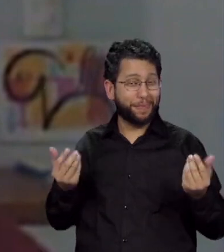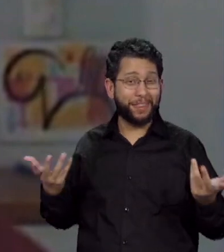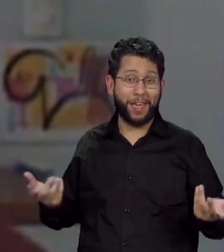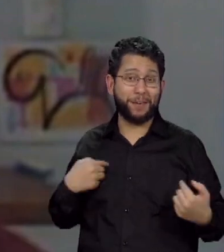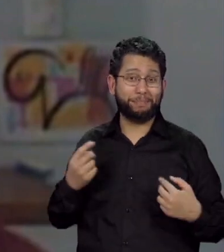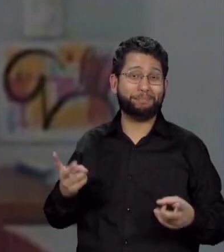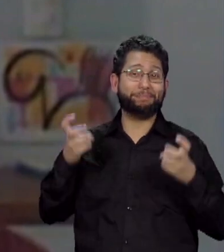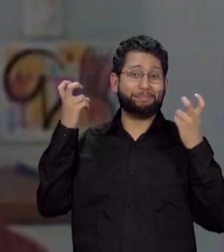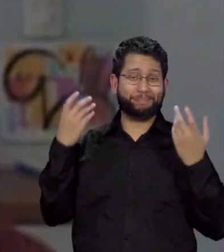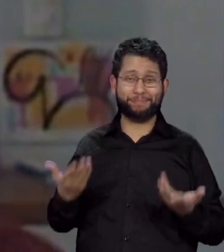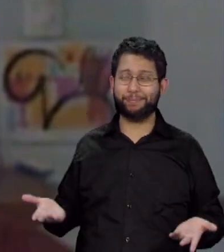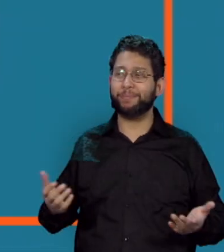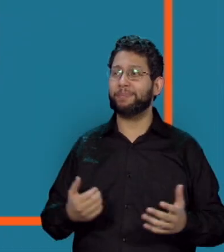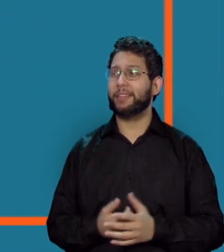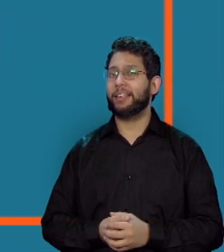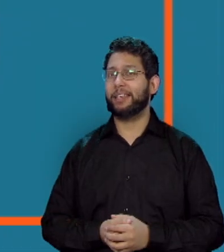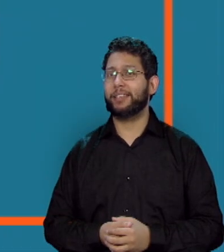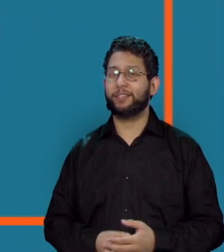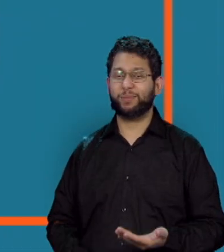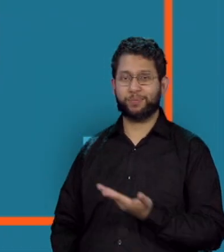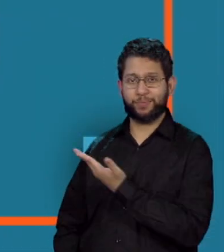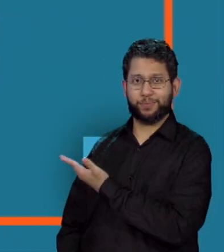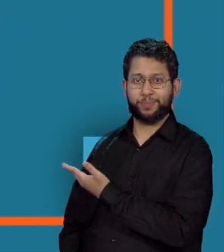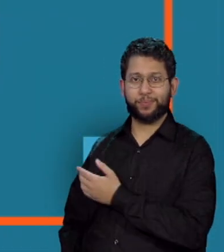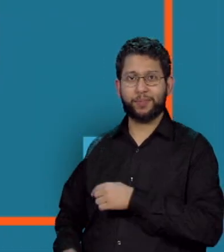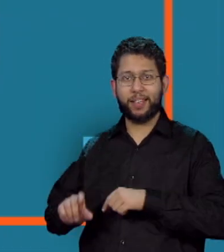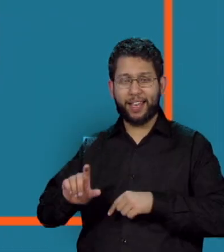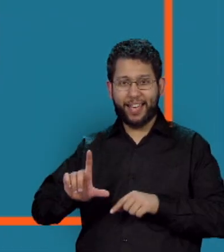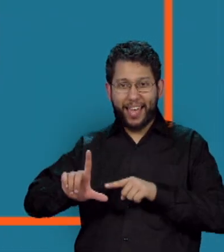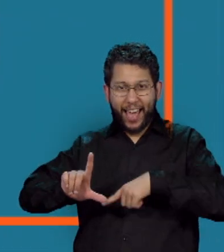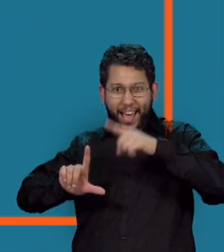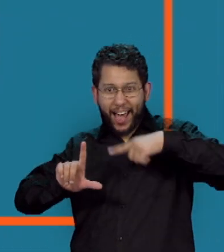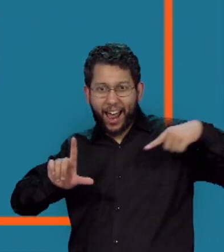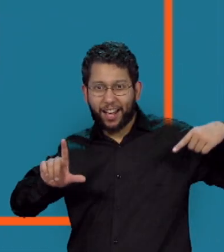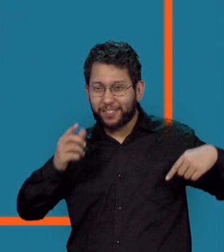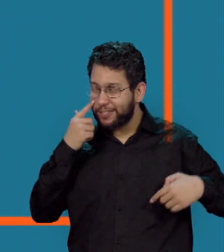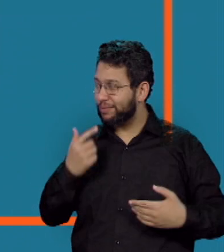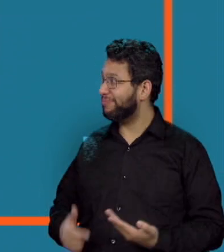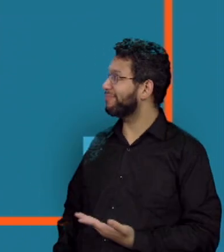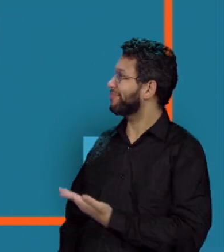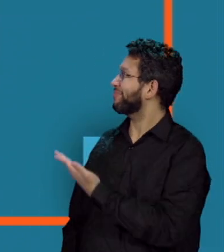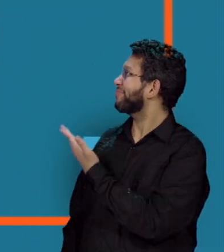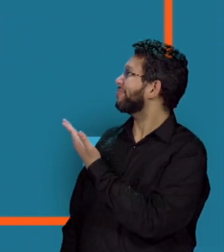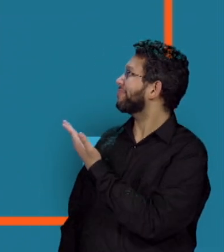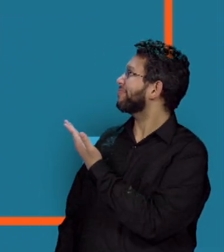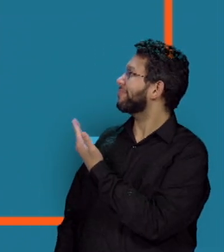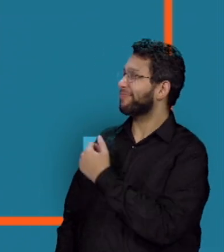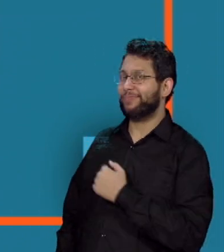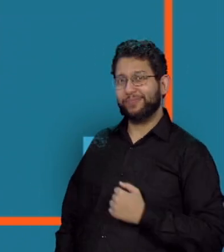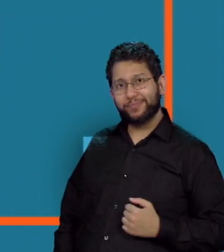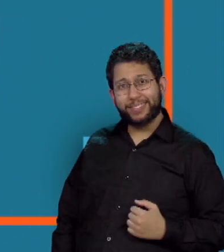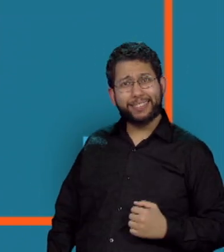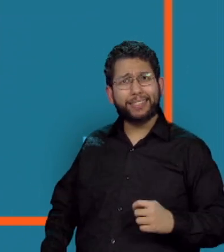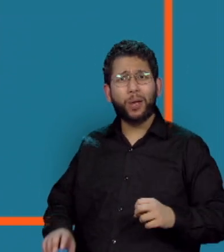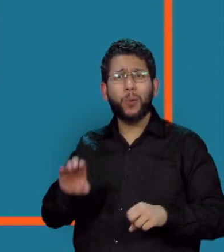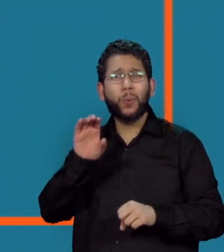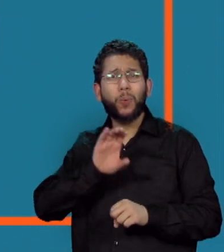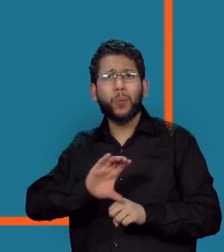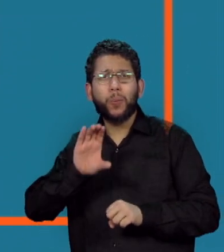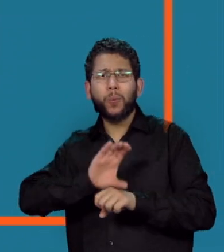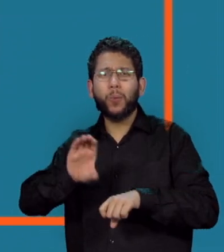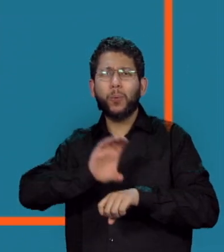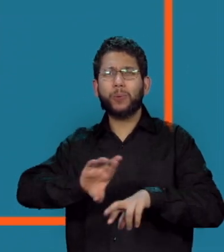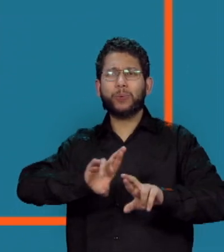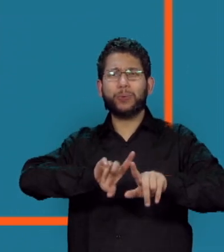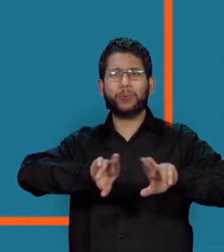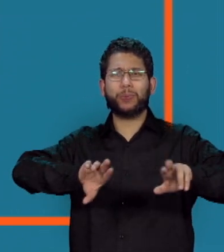diferentes, muito diversas. Gráfico de barra com título Distribuição das disciplinas de acordo com as diretrizes nacionais. A diversidade de cursos que existem